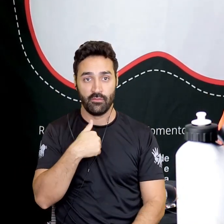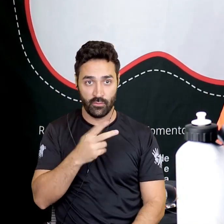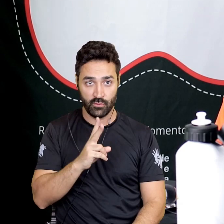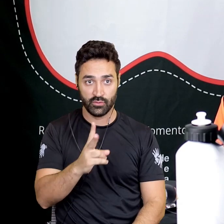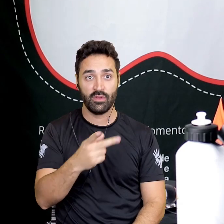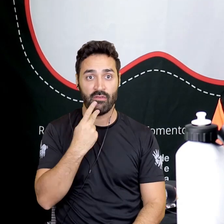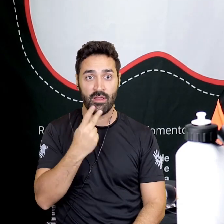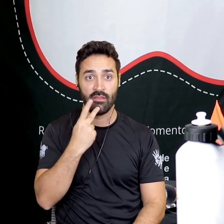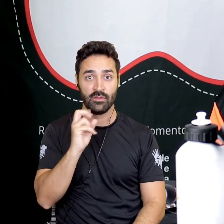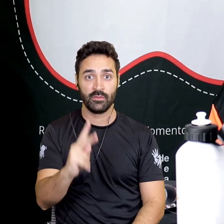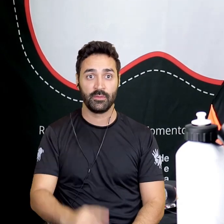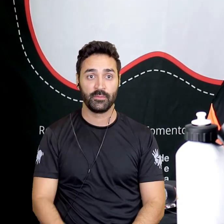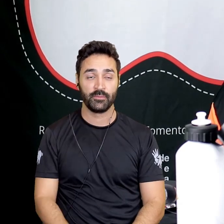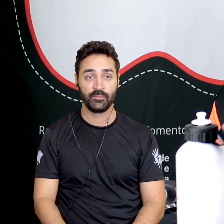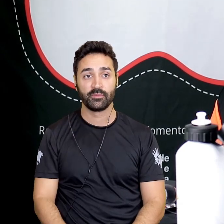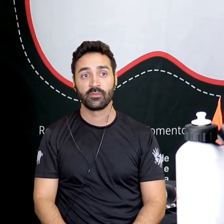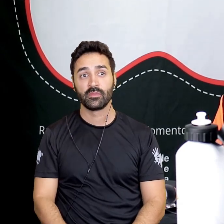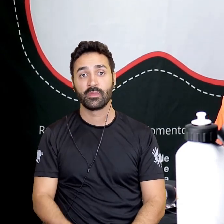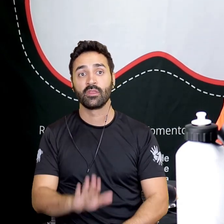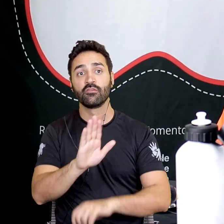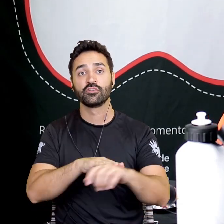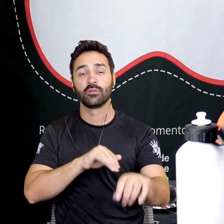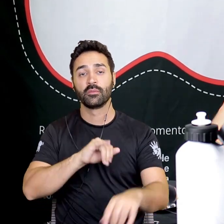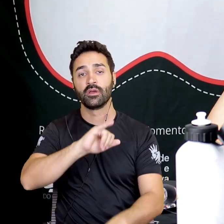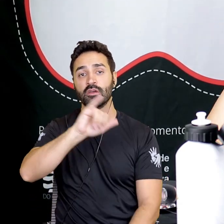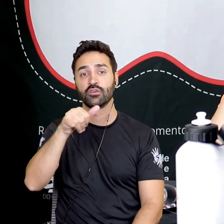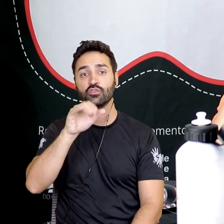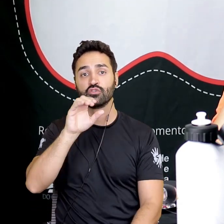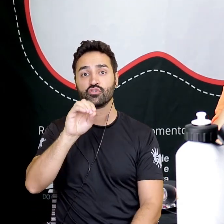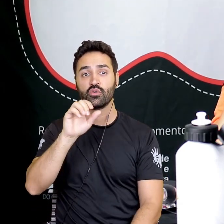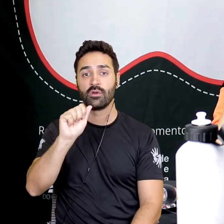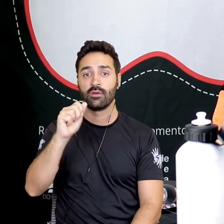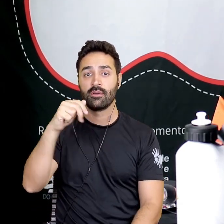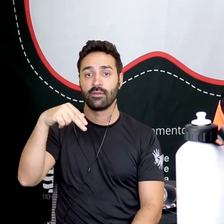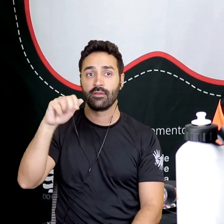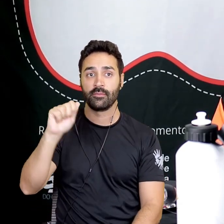com vocês. Vou chamar a Joana.